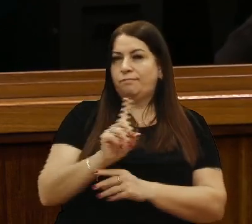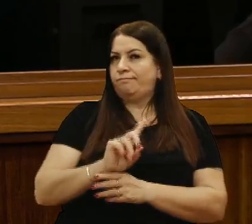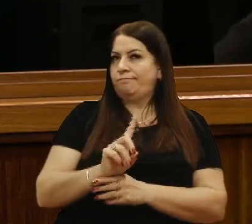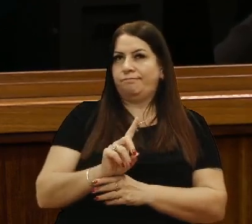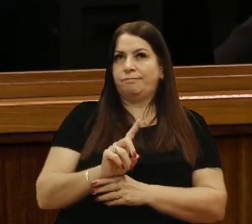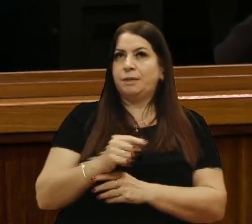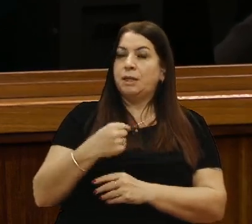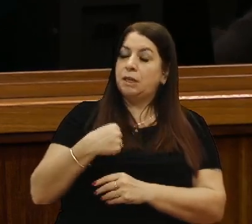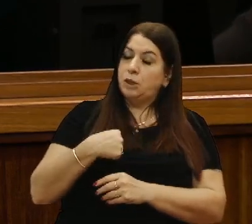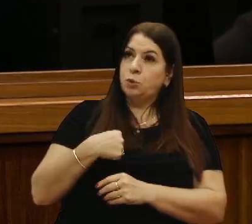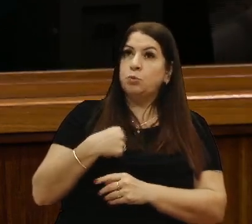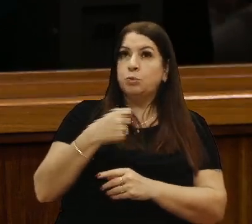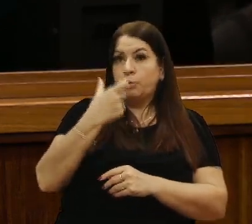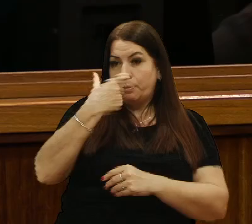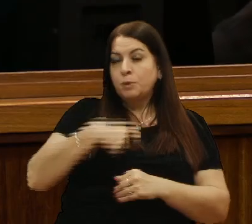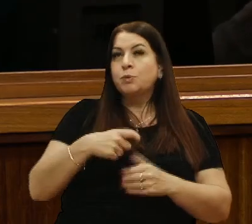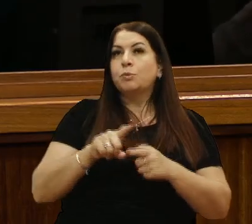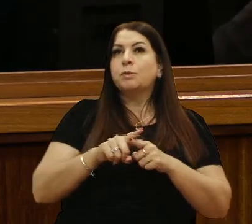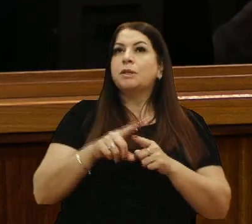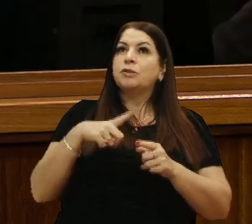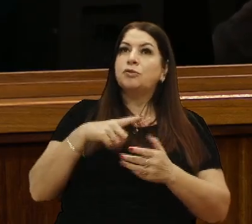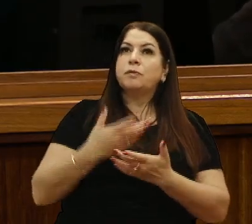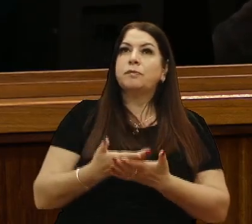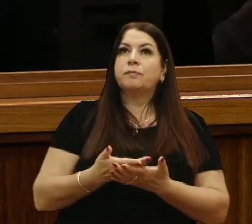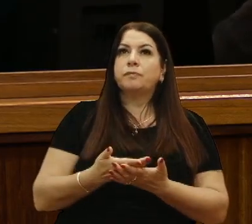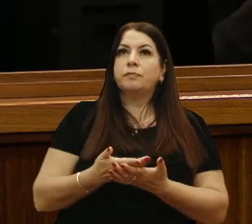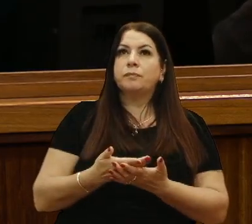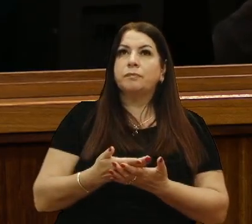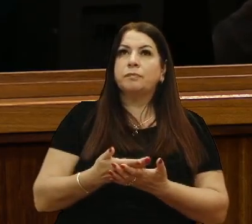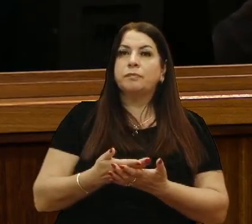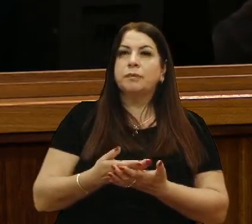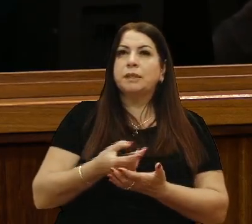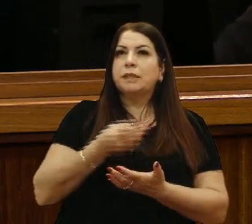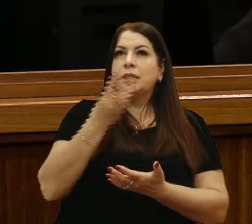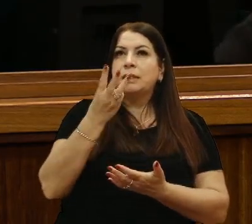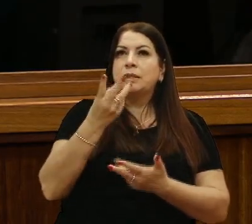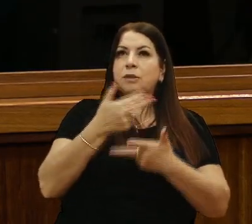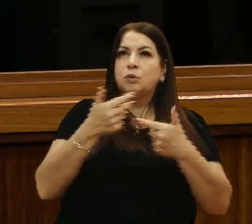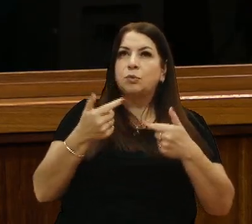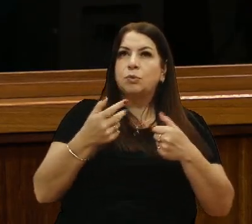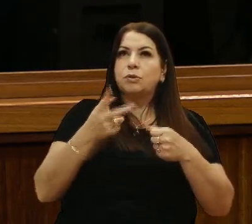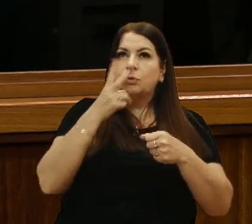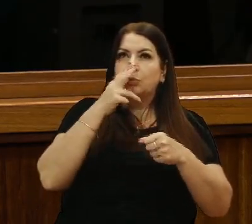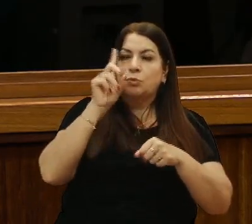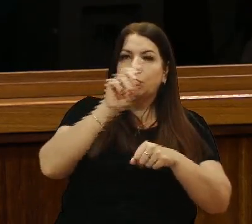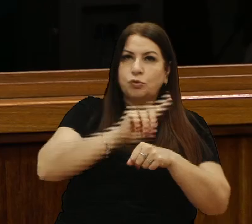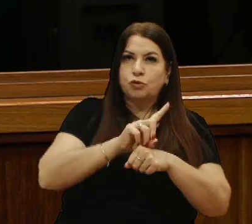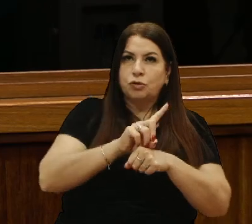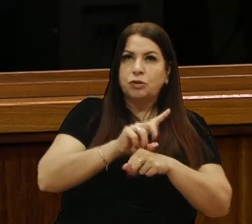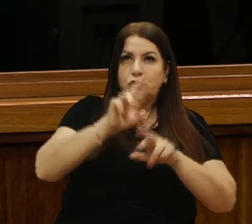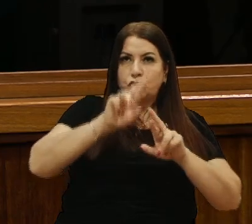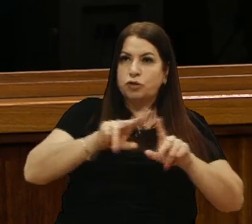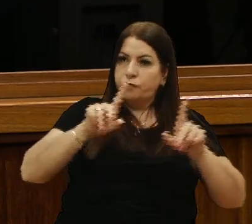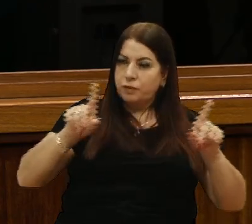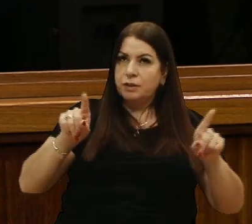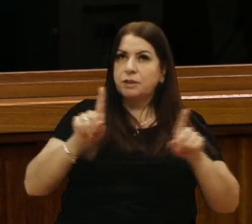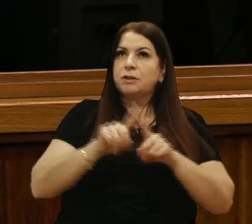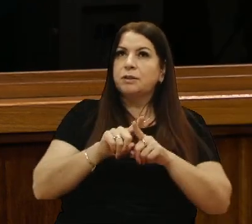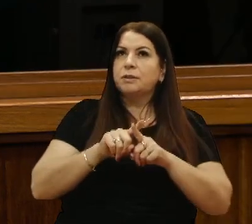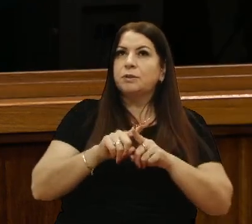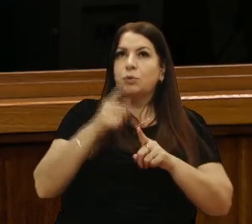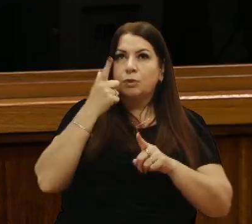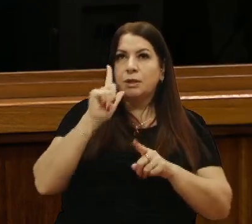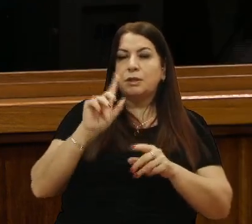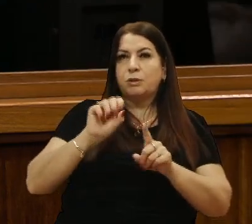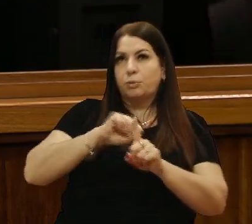sou daquelas que acho que se tiver 3 coisas no mesmo dia para falar de coisas diferentes, isso é um ganho